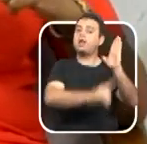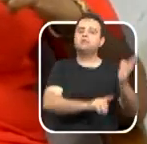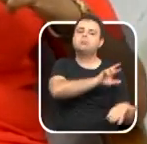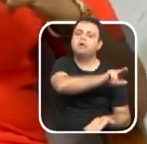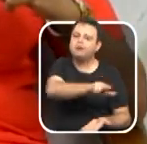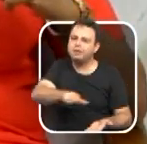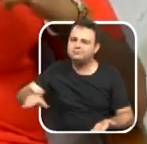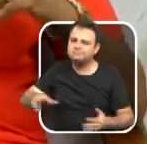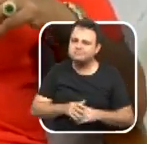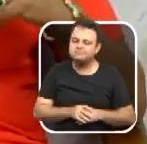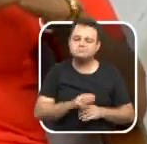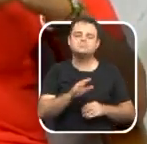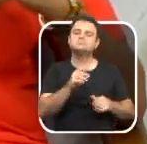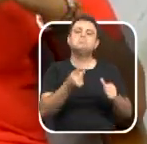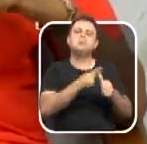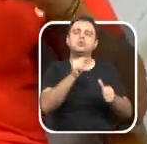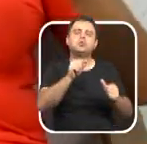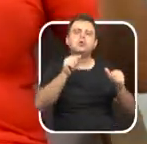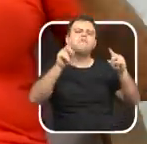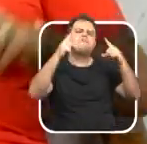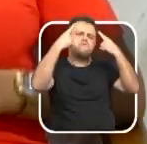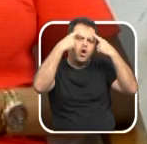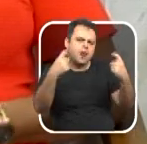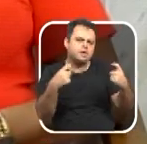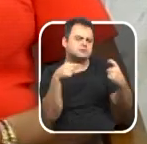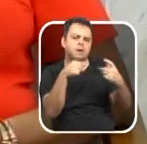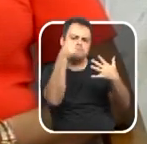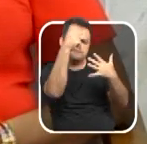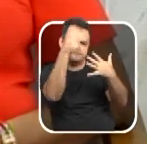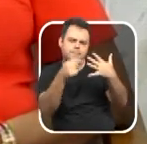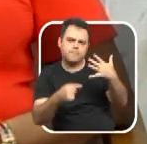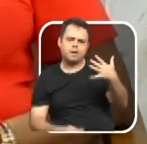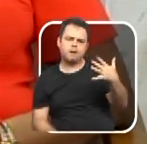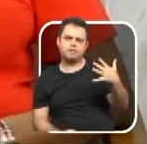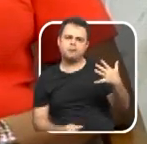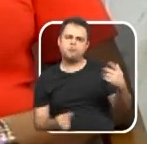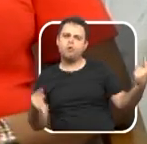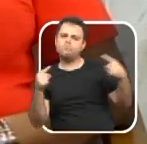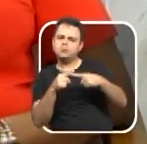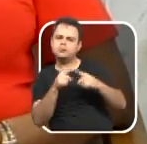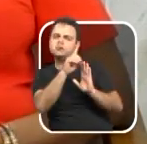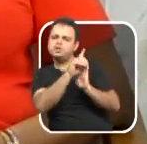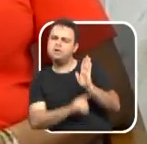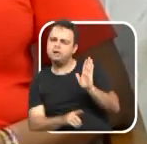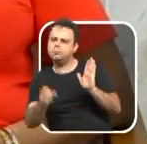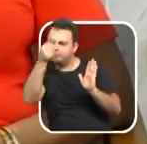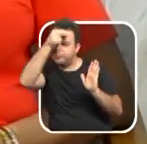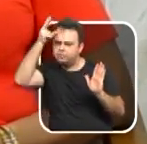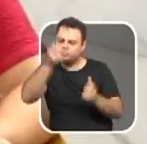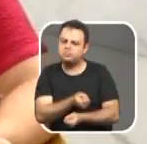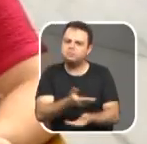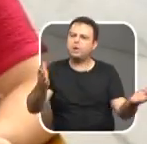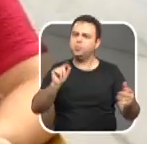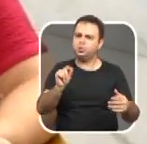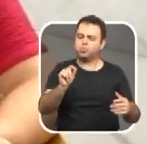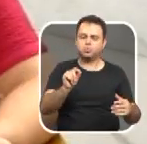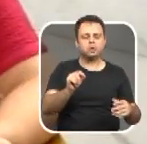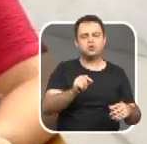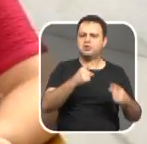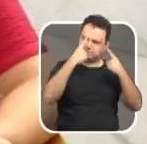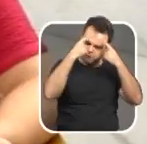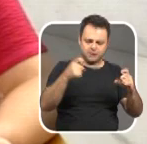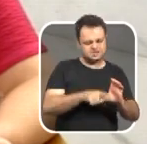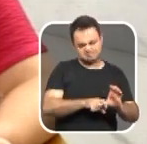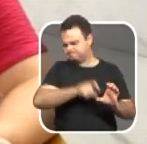a violência sofrida, conhecer o seu direito e o serviço que ela tem à disposição para romper com a violência. Muito obrigada